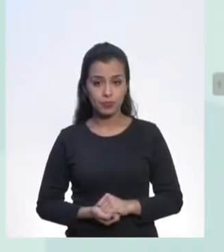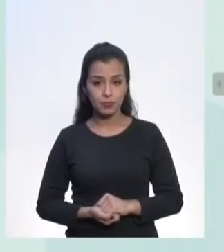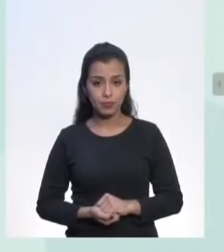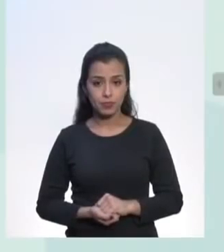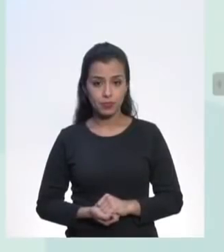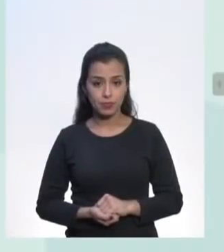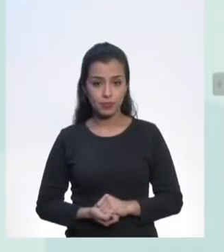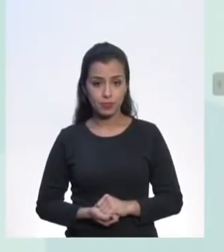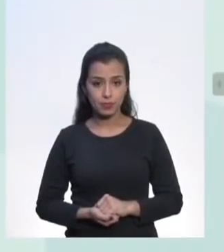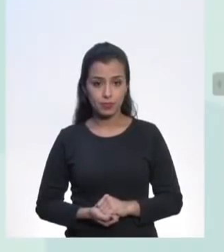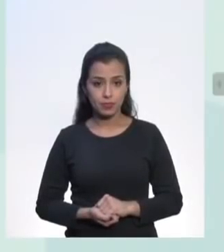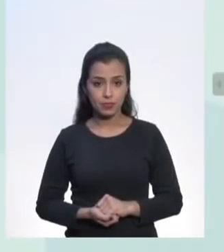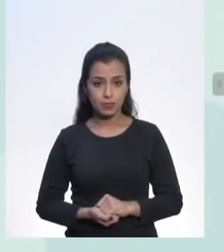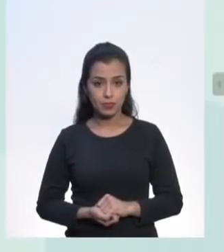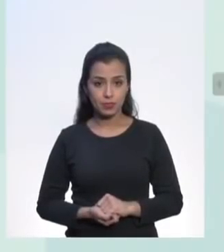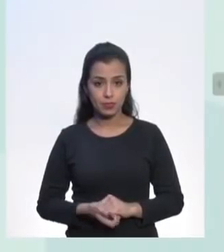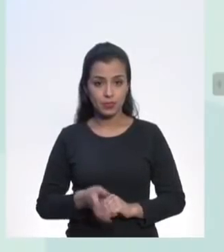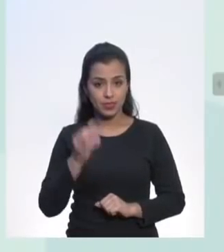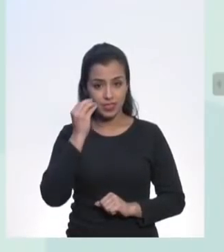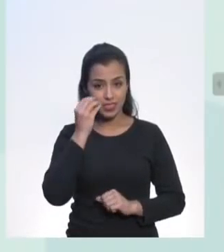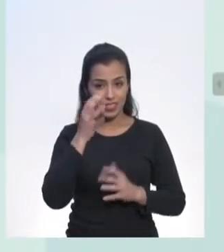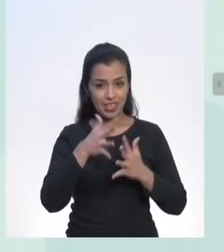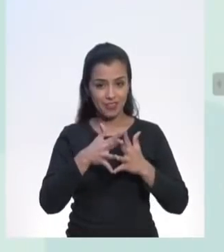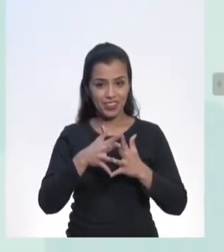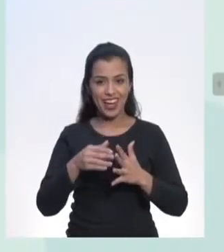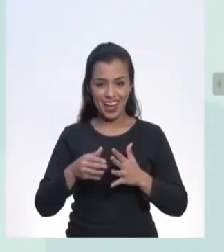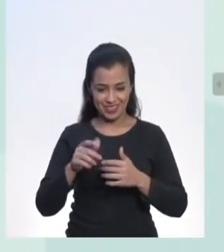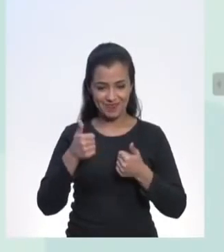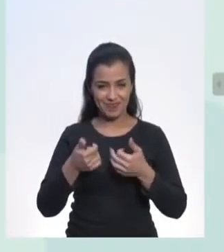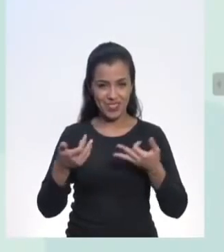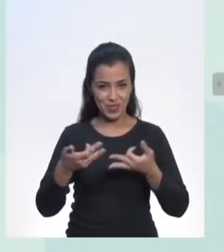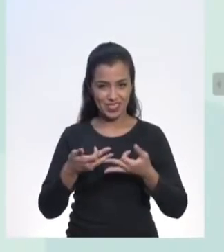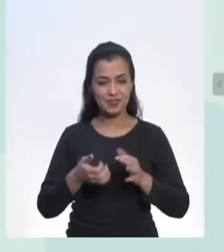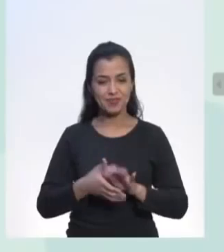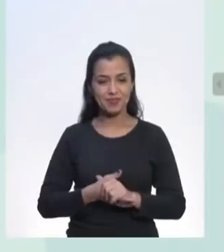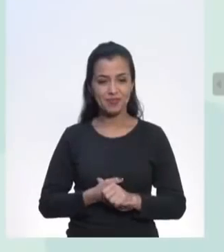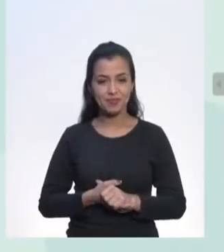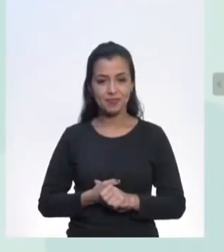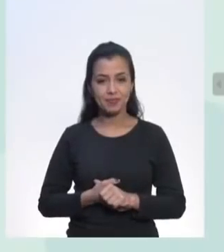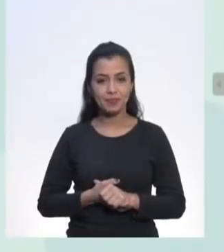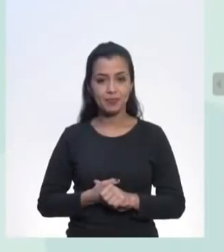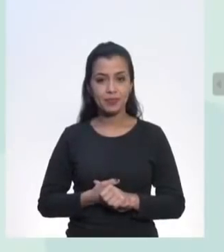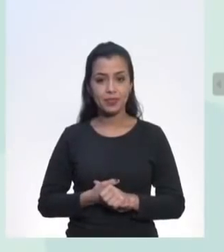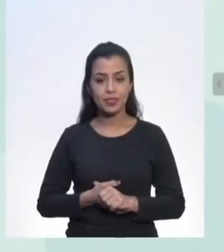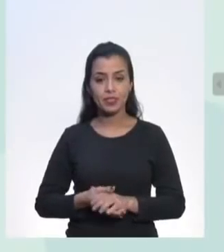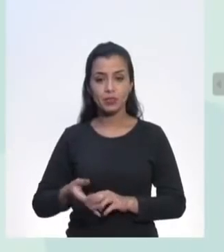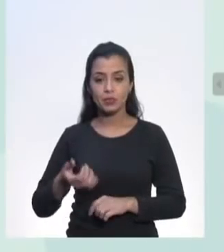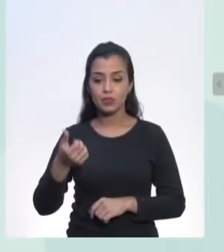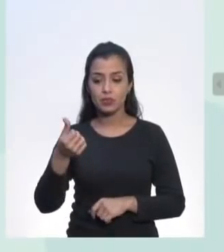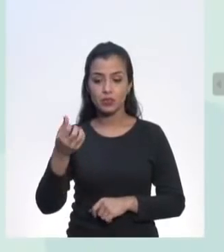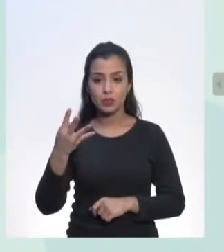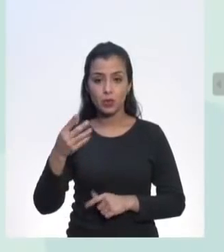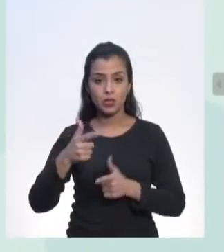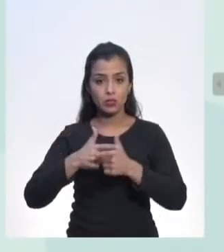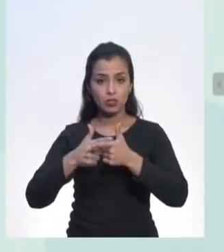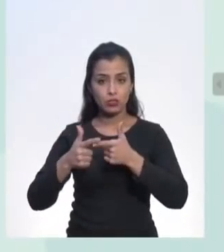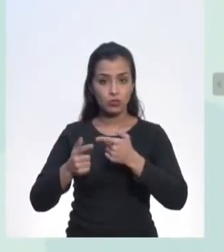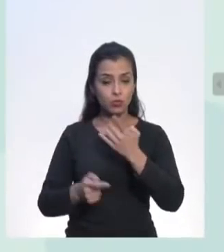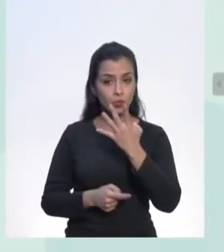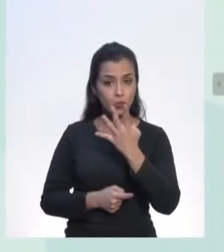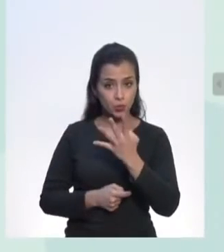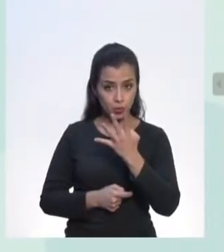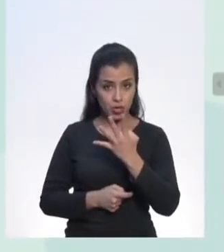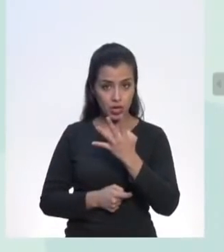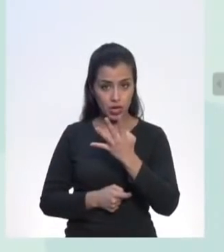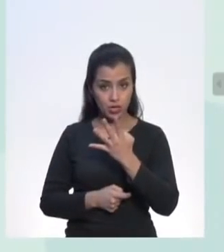ali. Deixa eu apagar aquele negócio para não ficar atrapalhando vocês, né? Então, vamos lá. 64 dividido por 4.